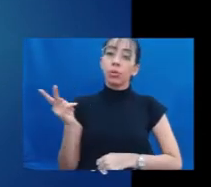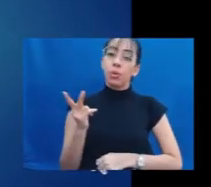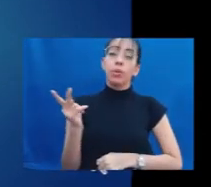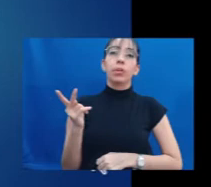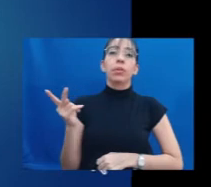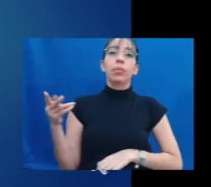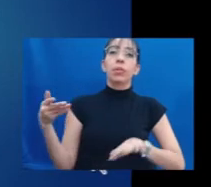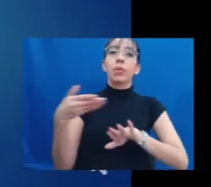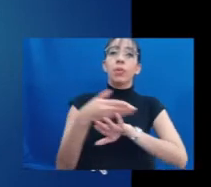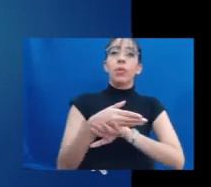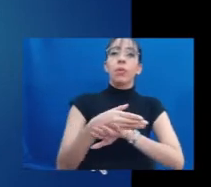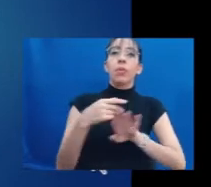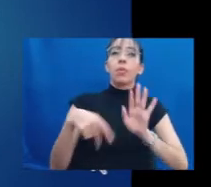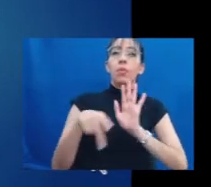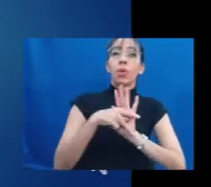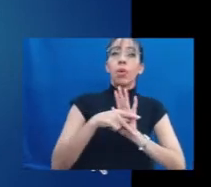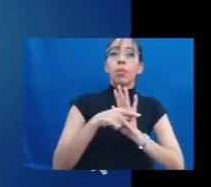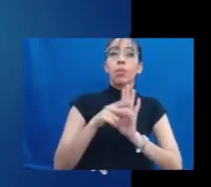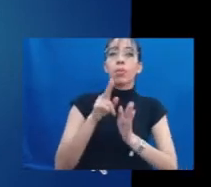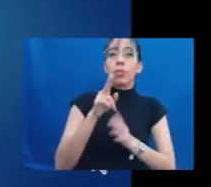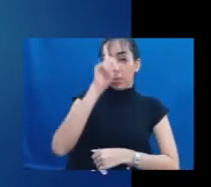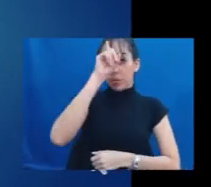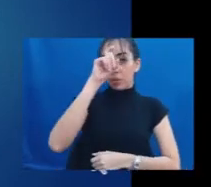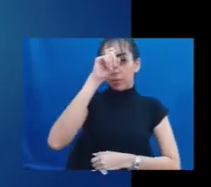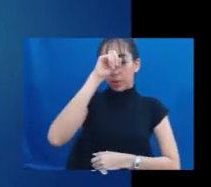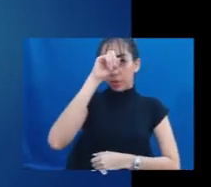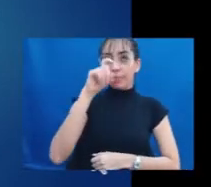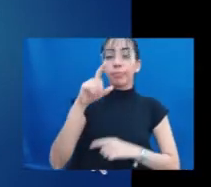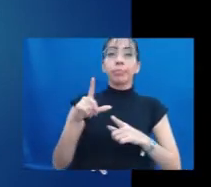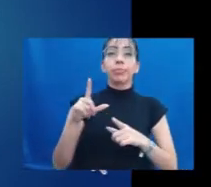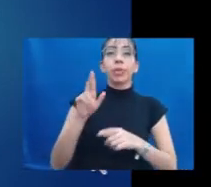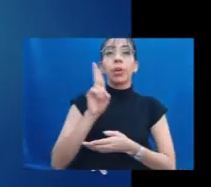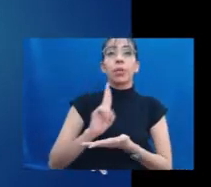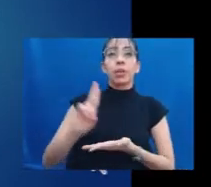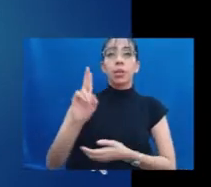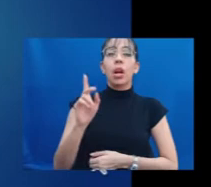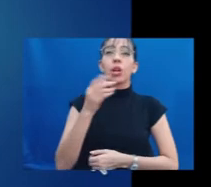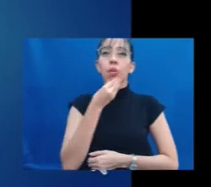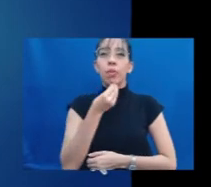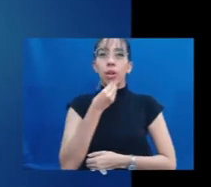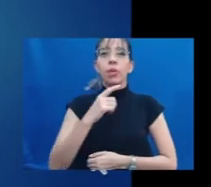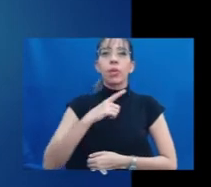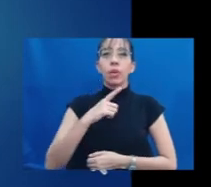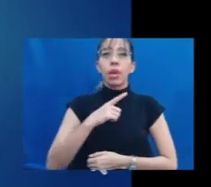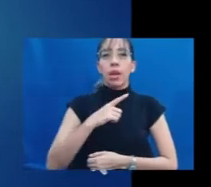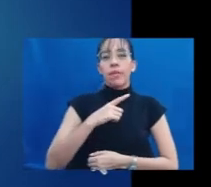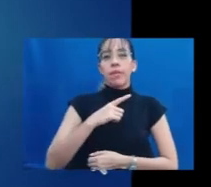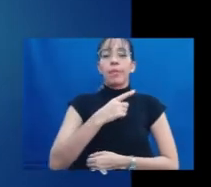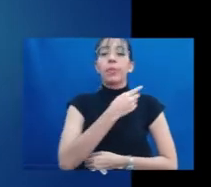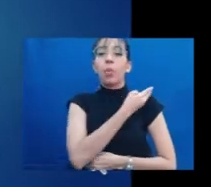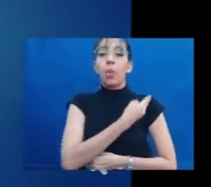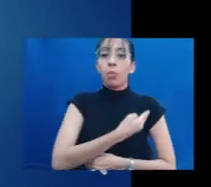Hospital Universitário de Brasília. O Henrique Lima ele foi ferido no ombro e levou 3 pontos. Já a Maria Clara teve queimaduras